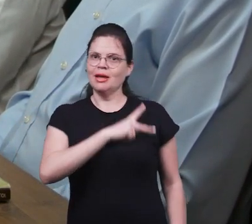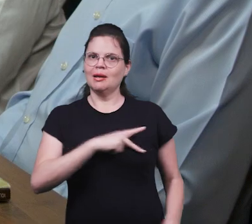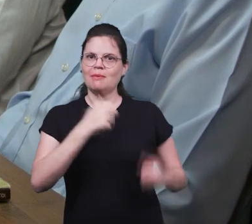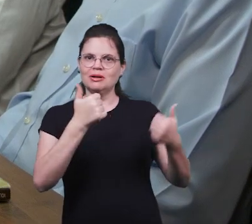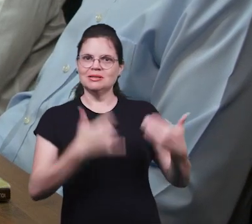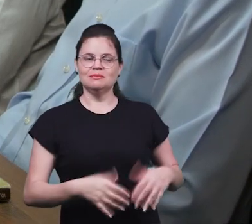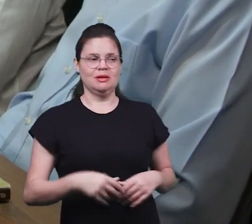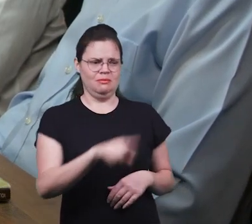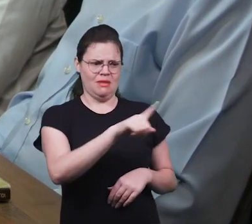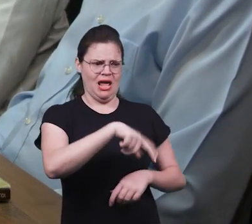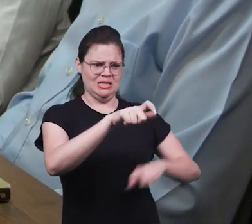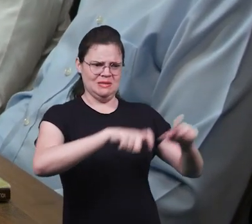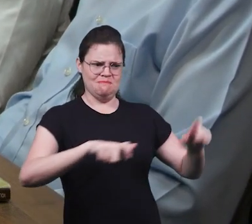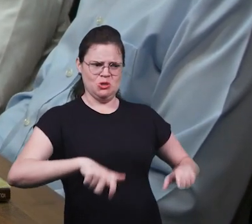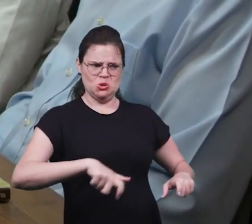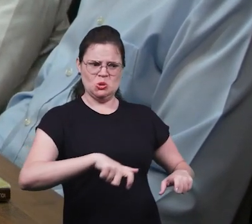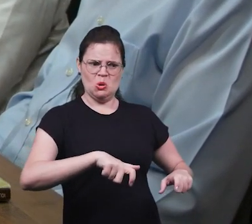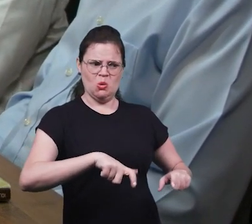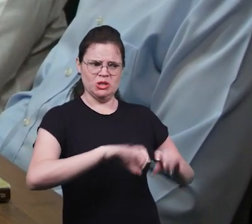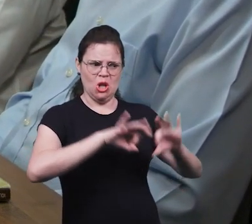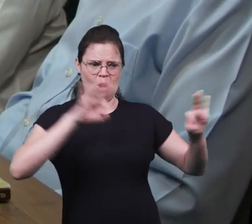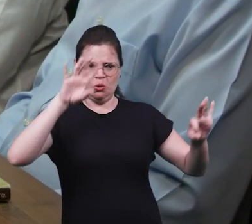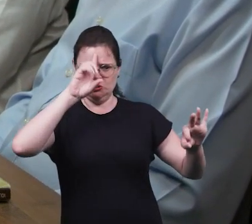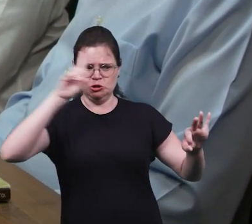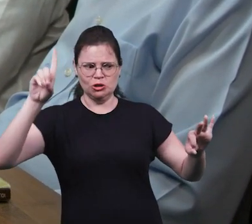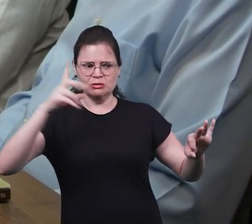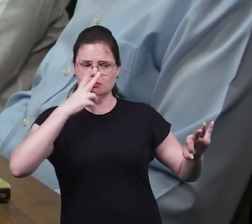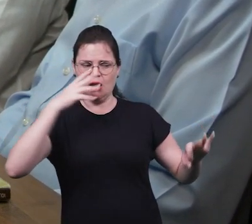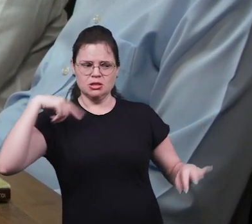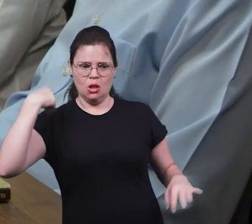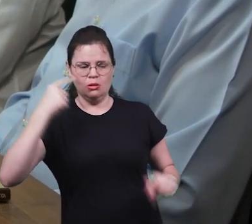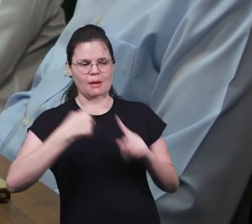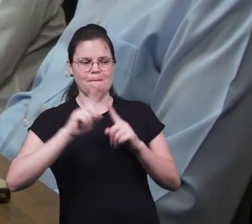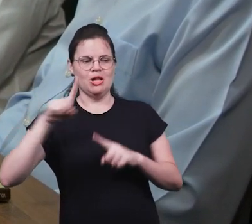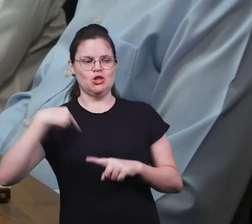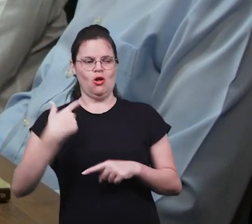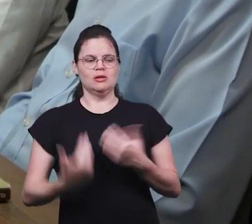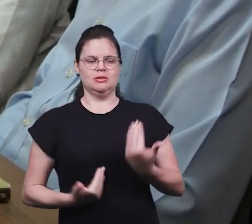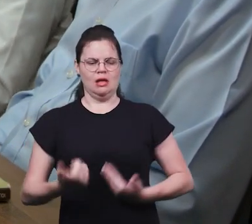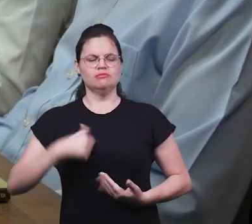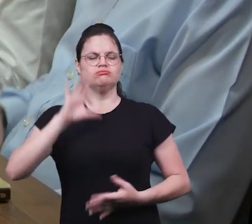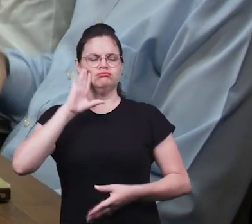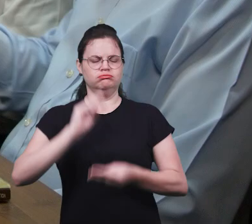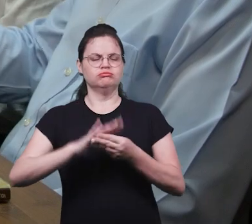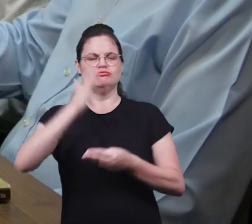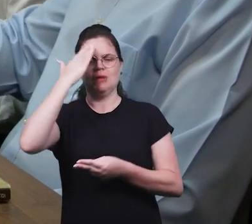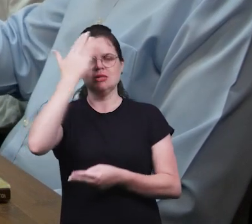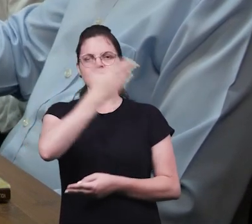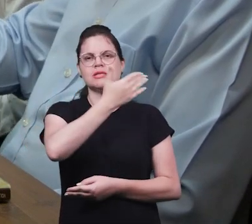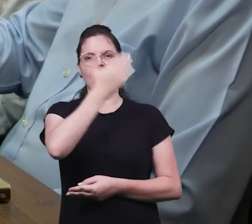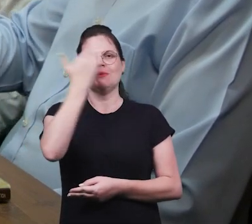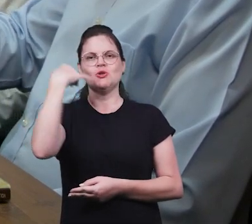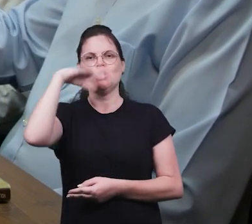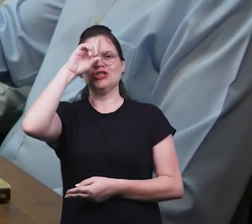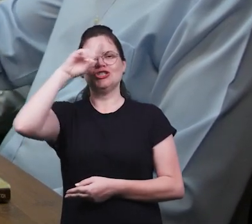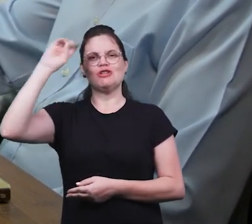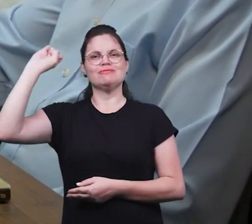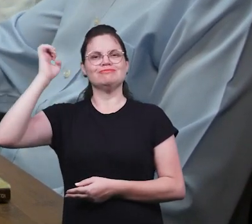o que perece. Mas para nós, isso é sabedoria de Deus. Glória a para Deus. O que crê. Então, quando você vê